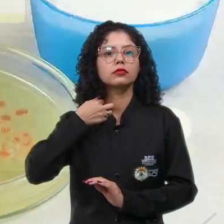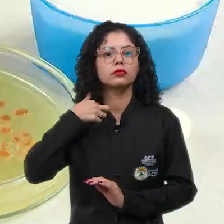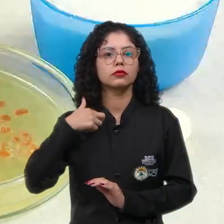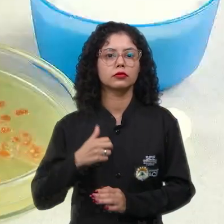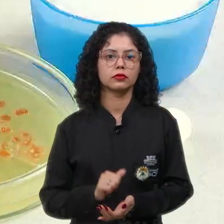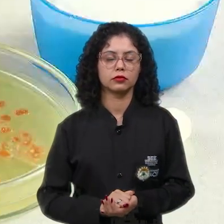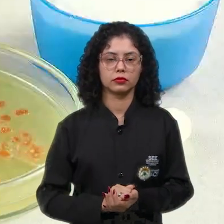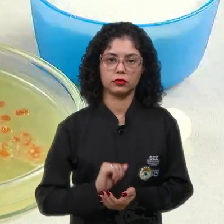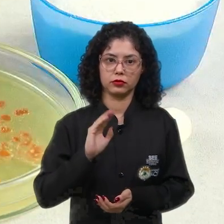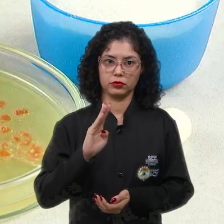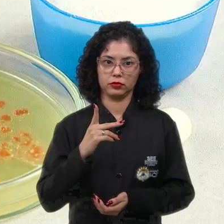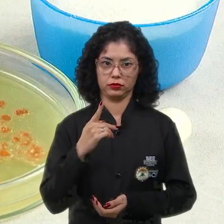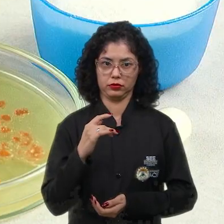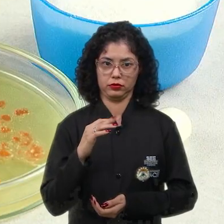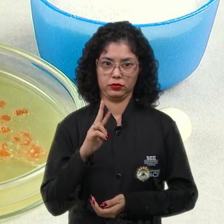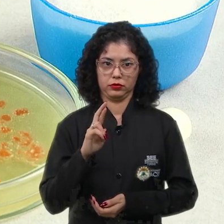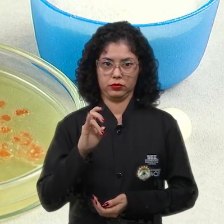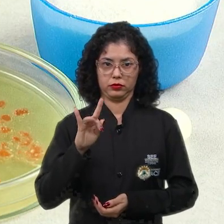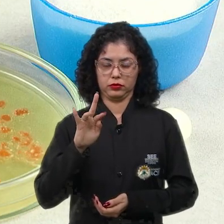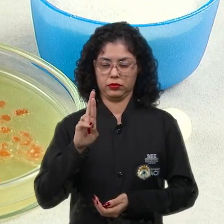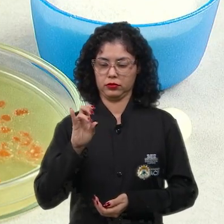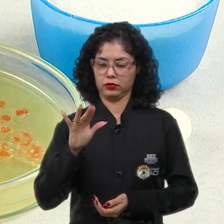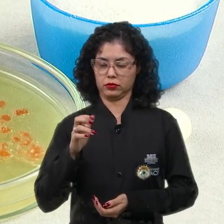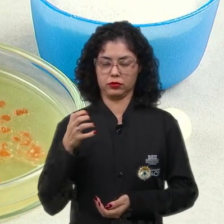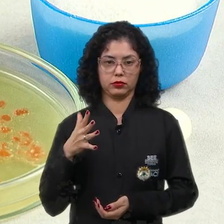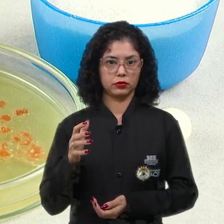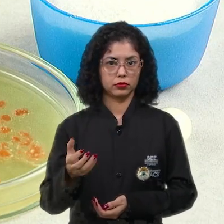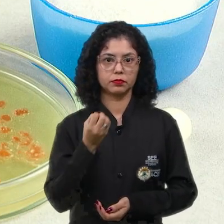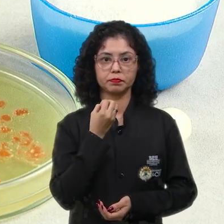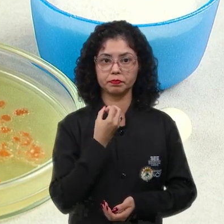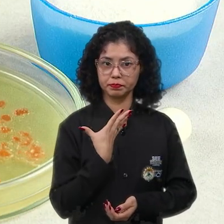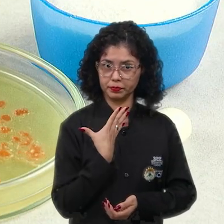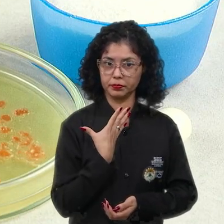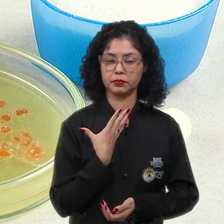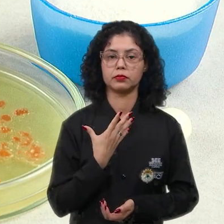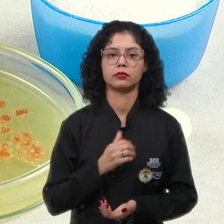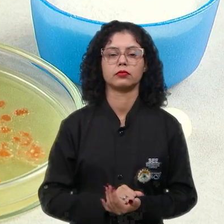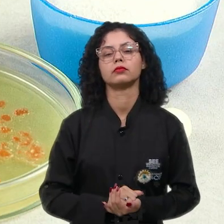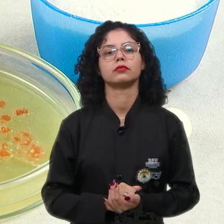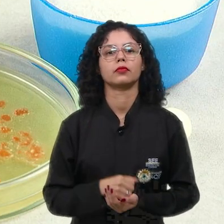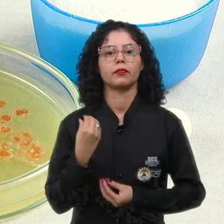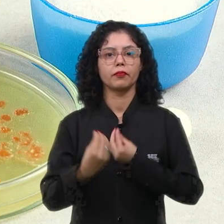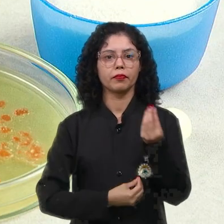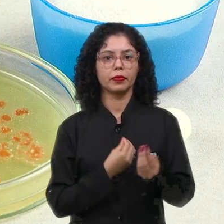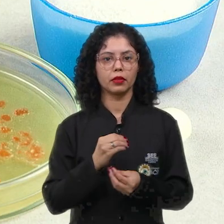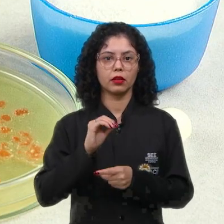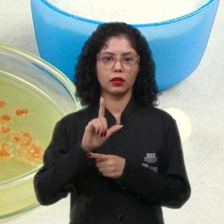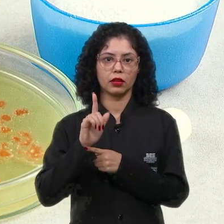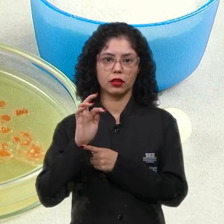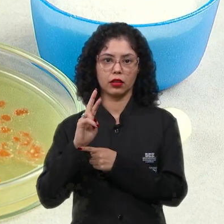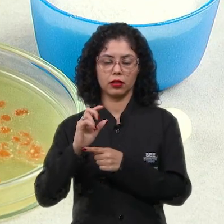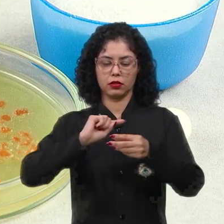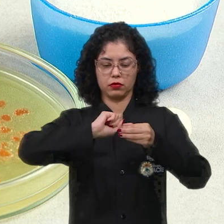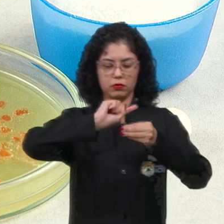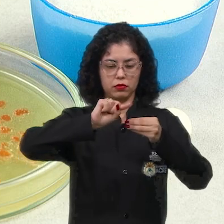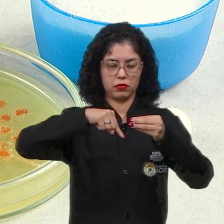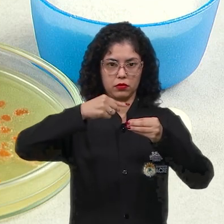os probióticos, são bactérias benéficas, tá? Bactérias do bem, como os lactobacilos e